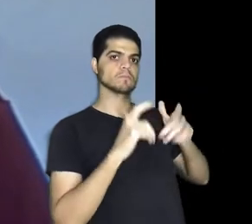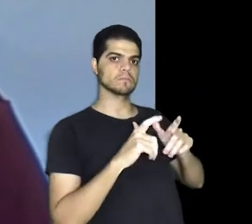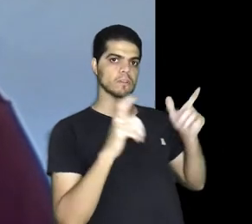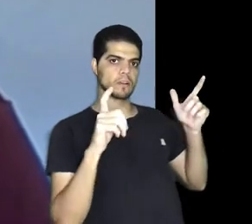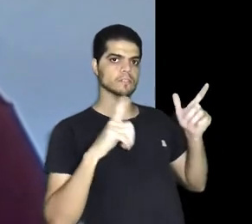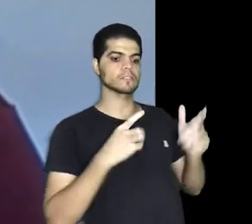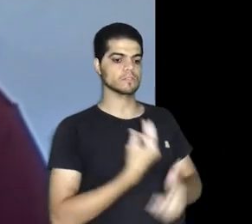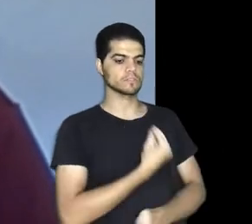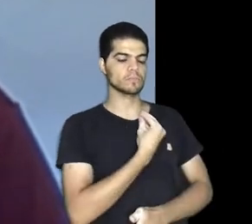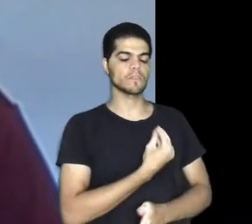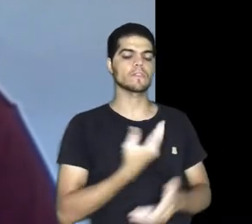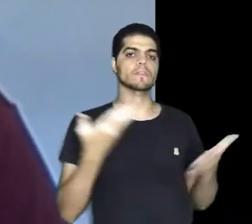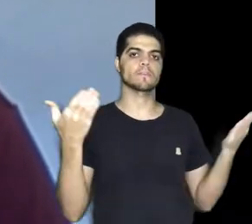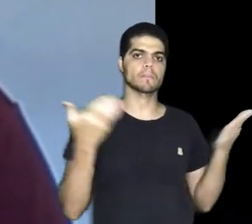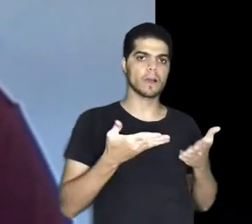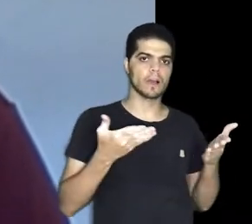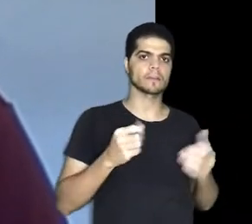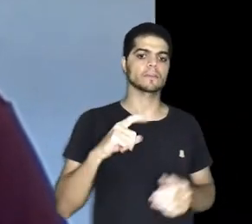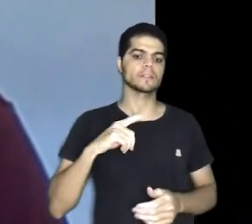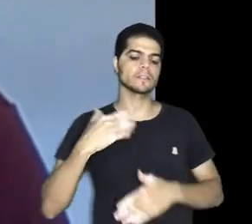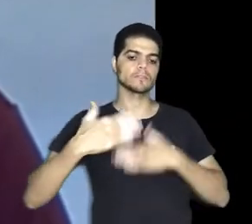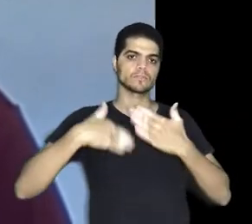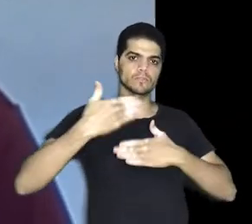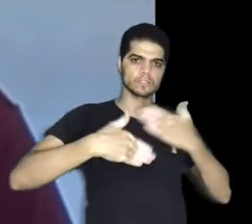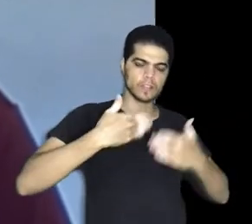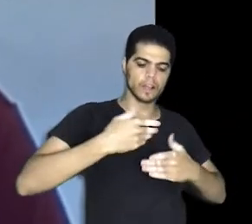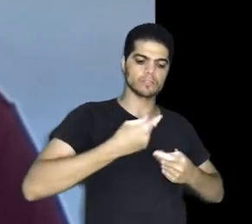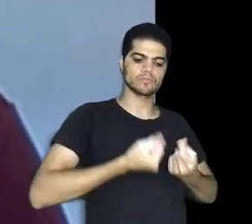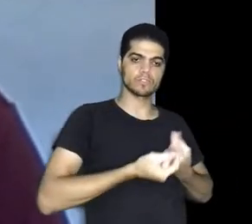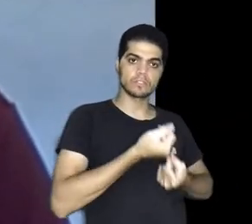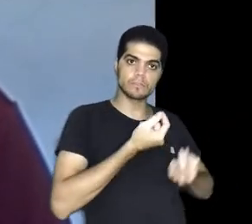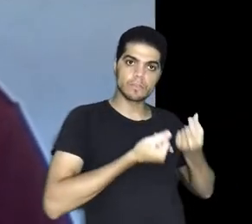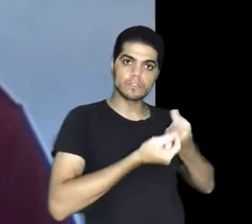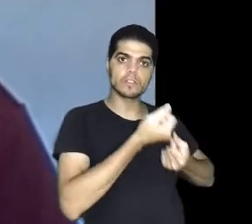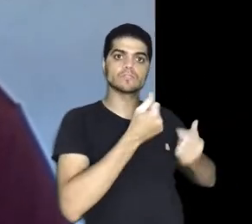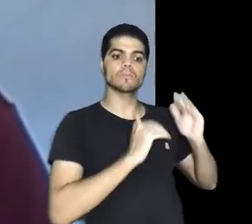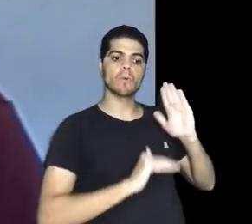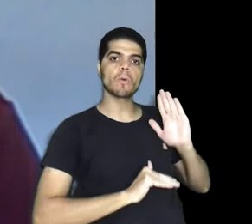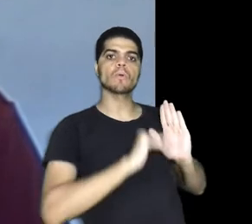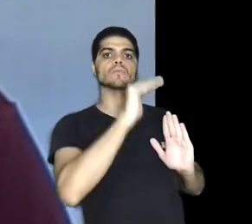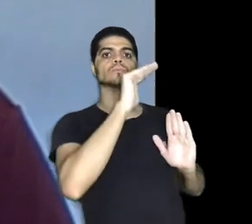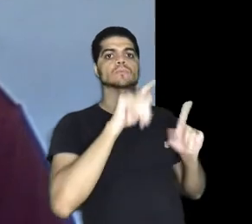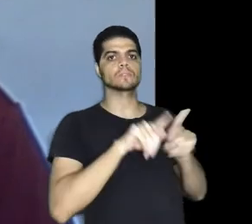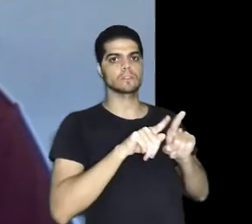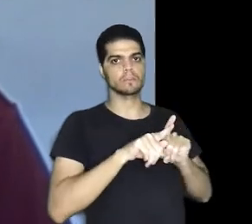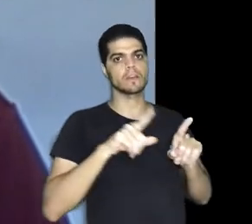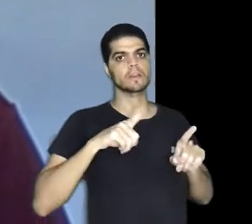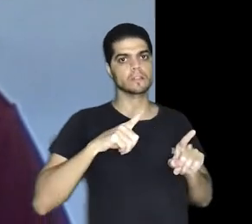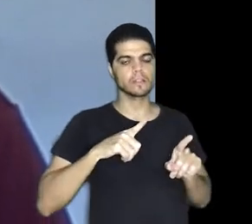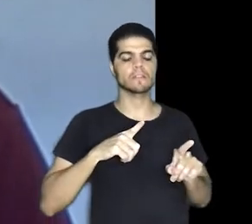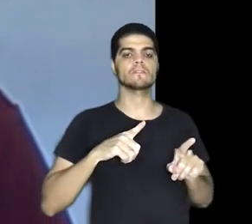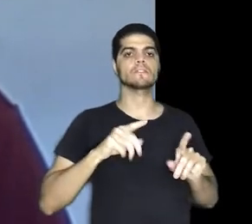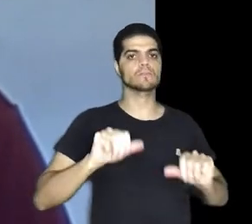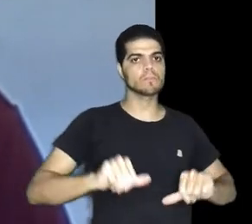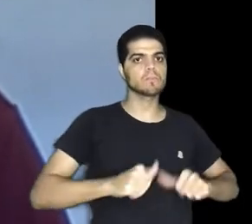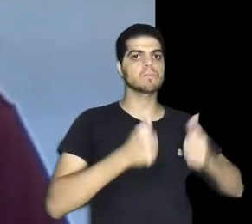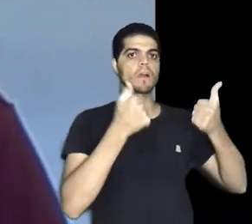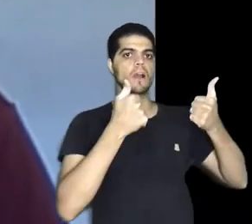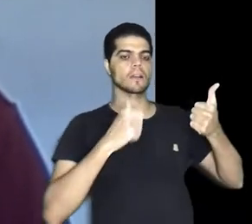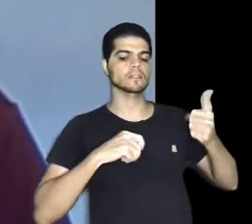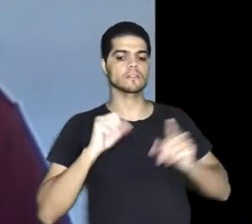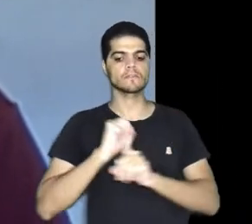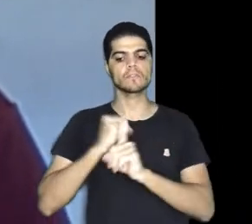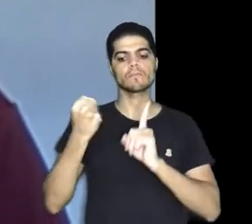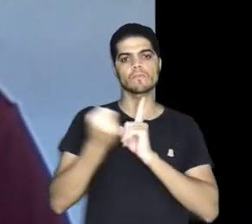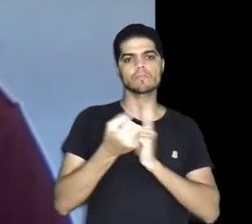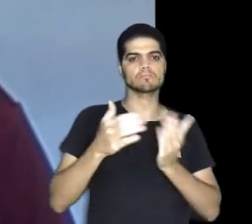evidenciar o presente, de acelerado crescimento econômico e otimismo crescente que envolvia diversos segmentos